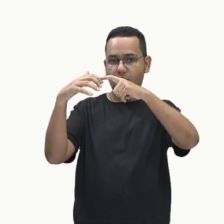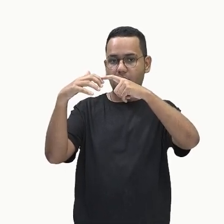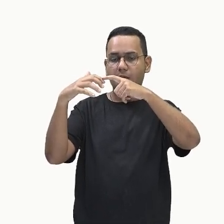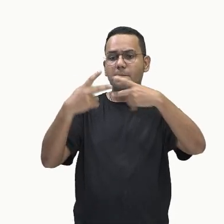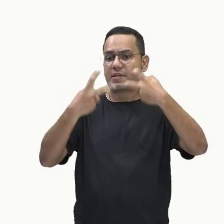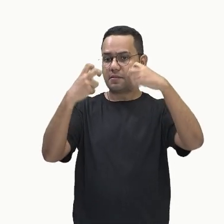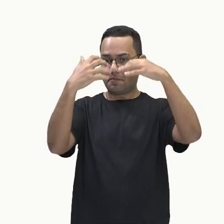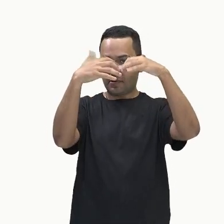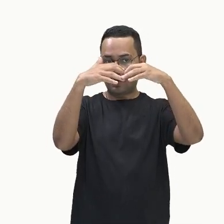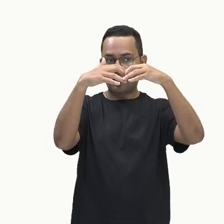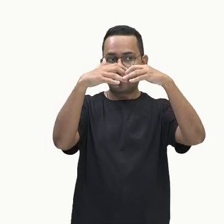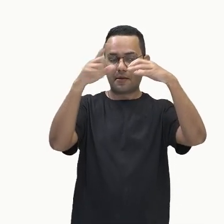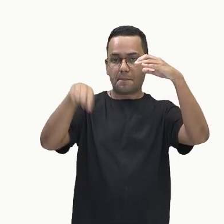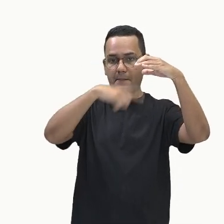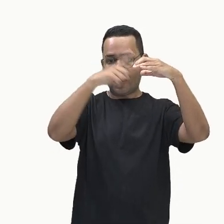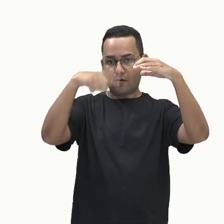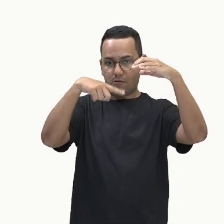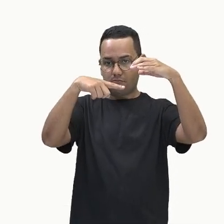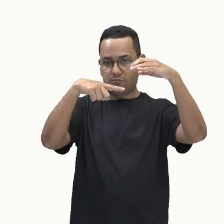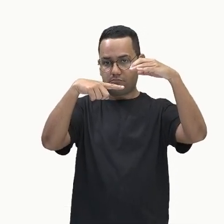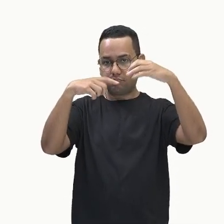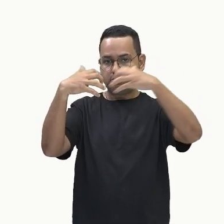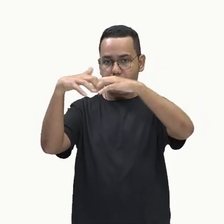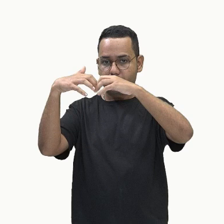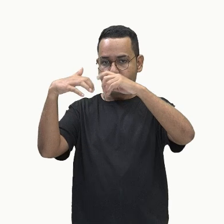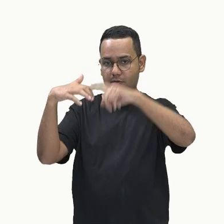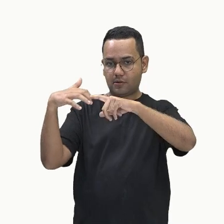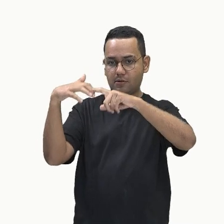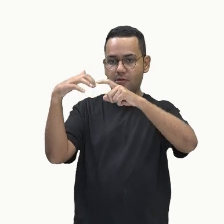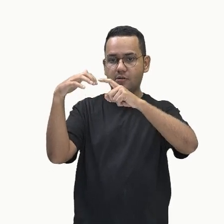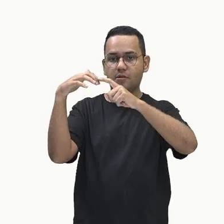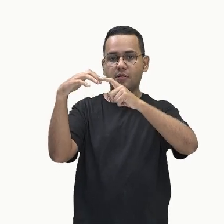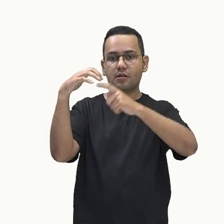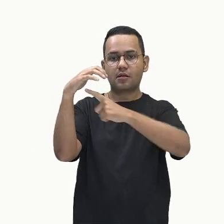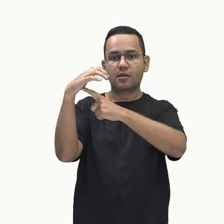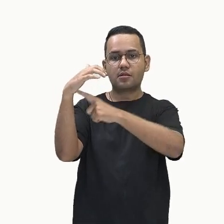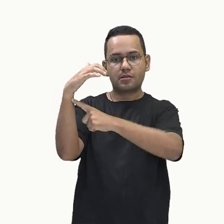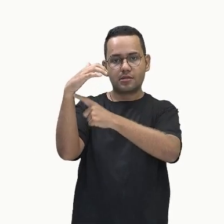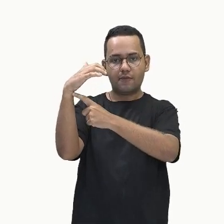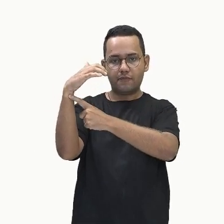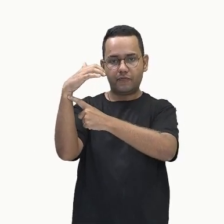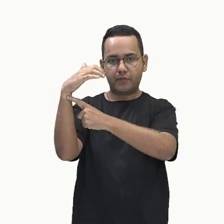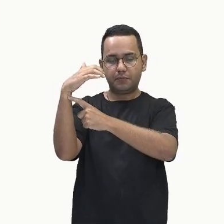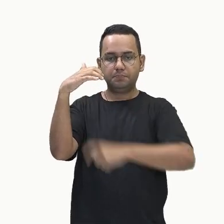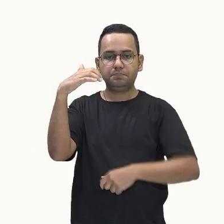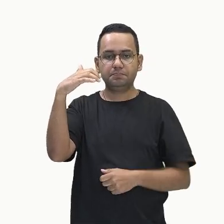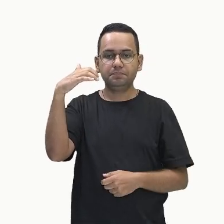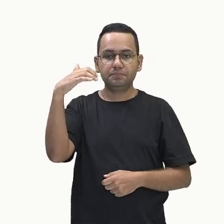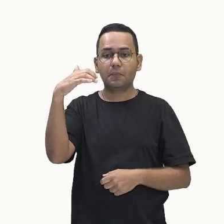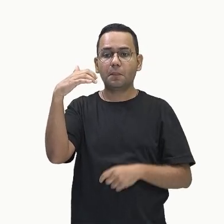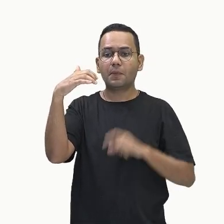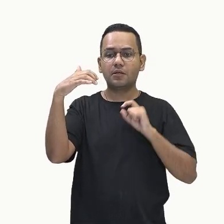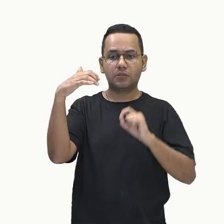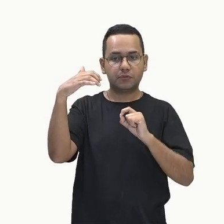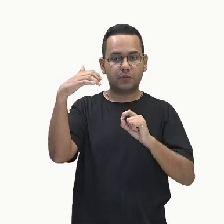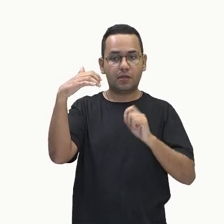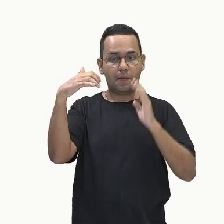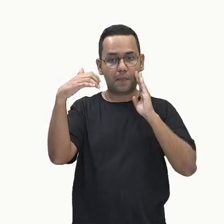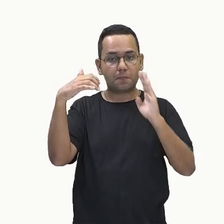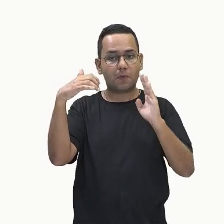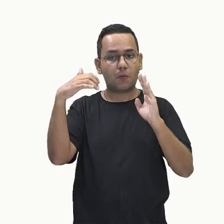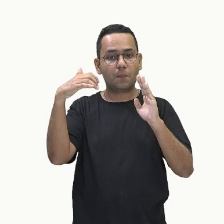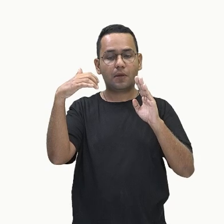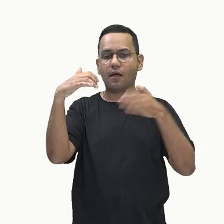parte do encéfalo e está dividido entre 2 hemisférios. É responsável por funções como o